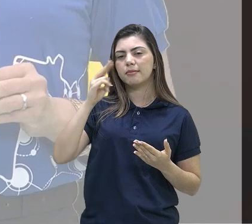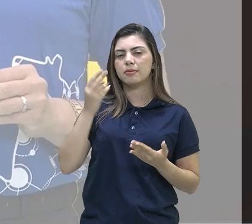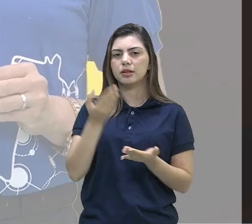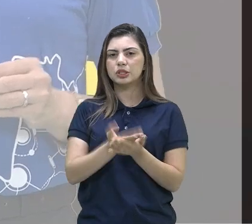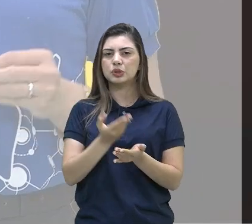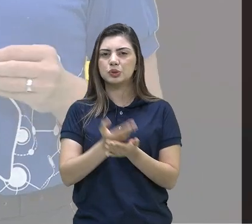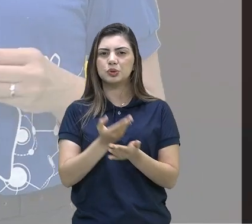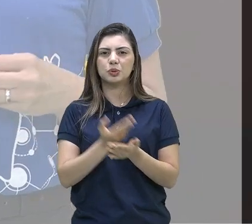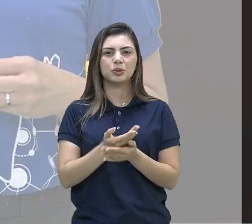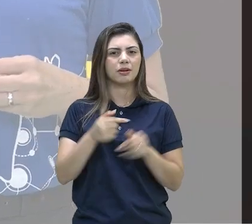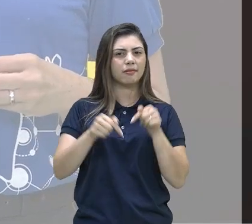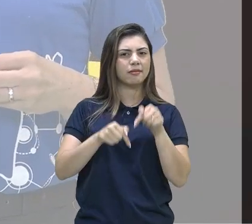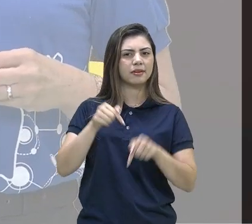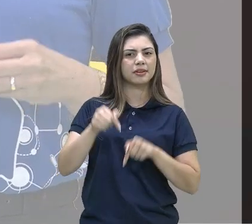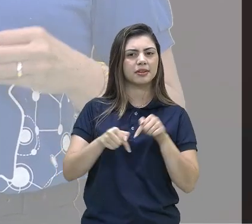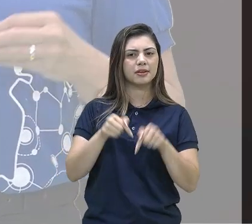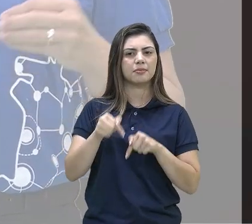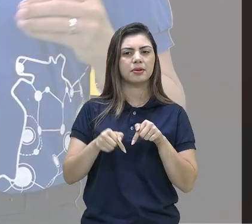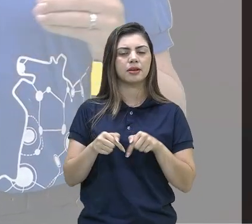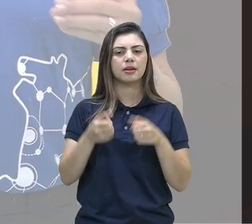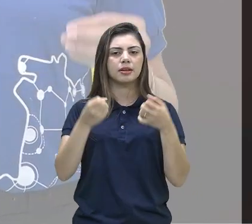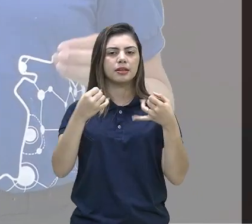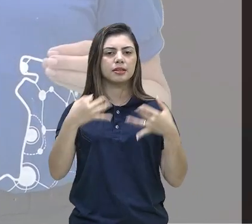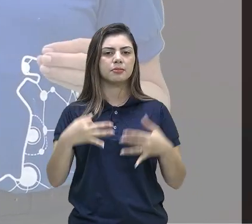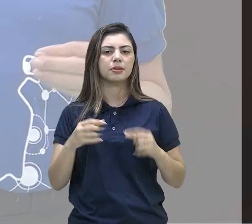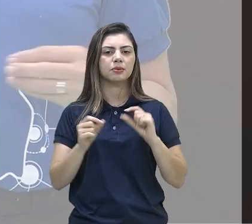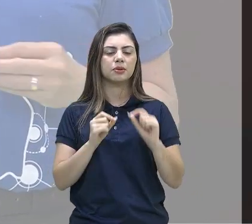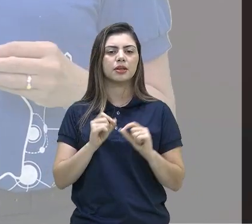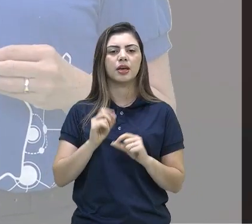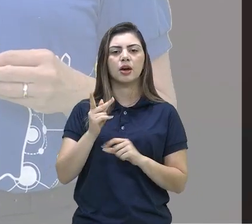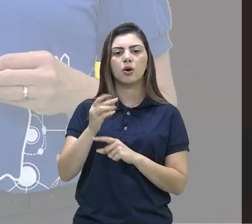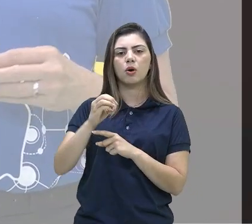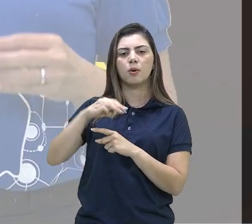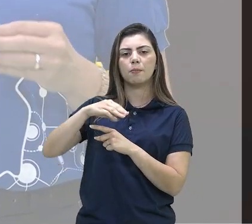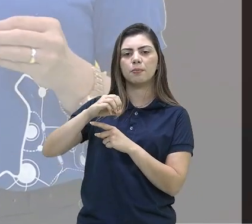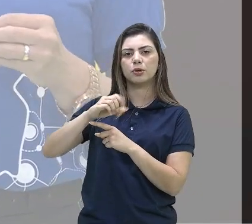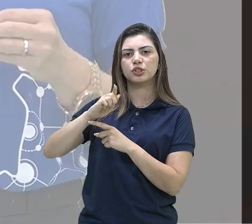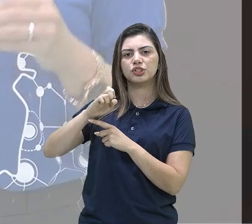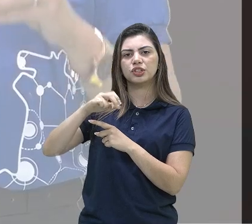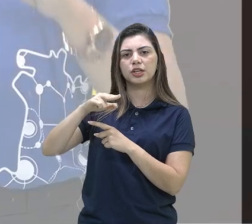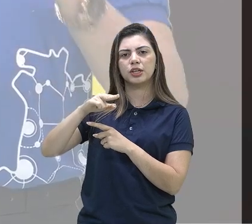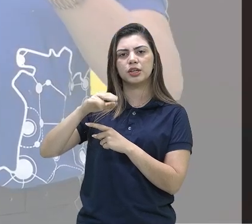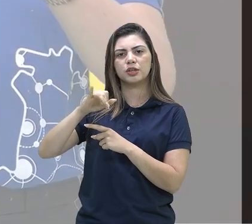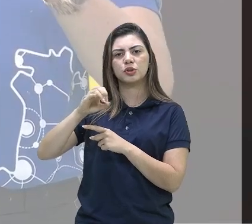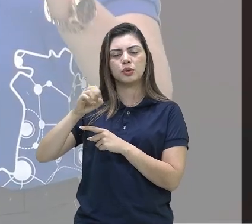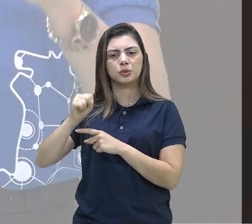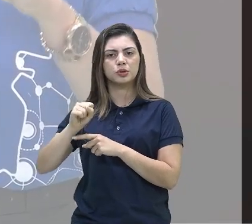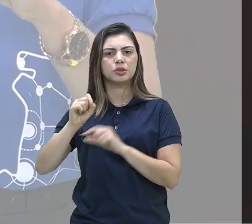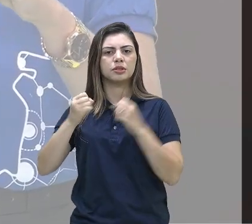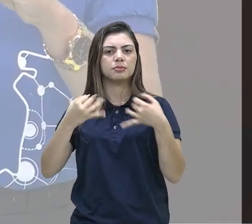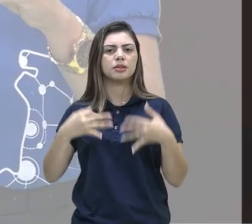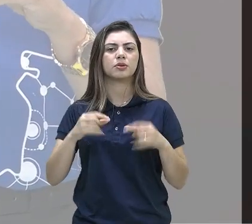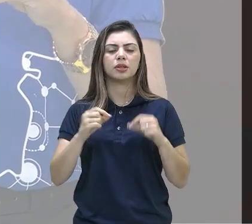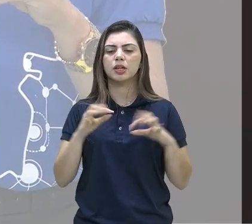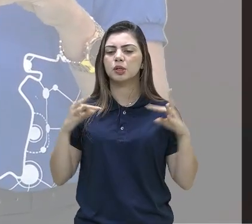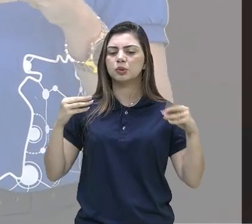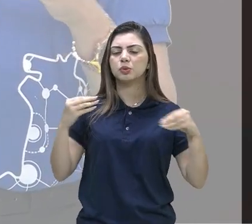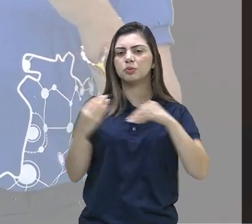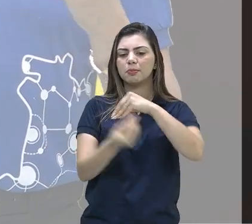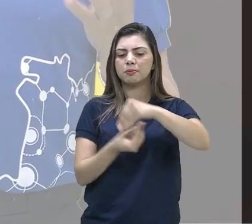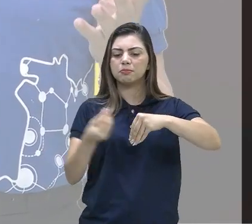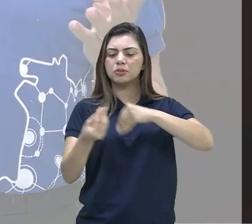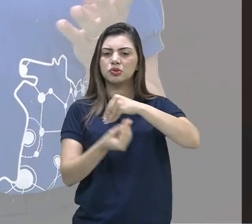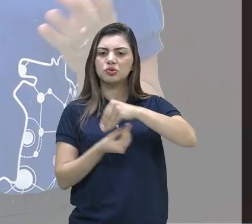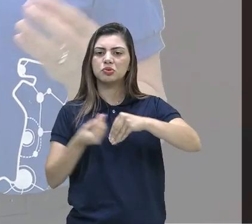química que fala de compostos homogêneos, ou seja, tudo se mistura e